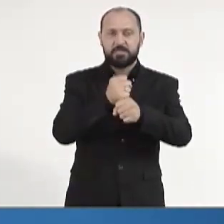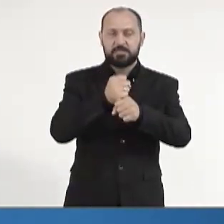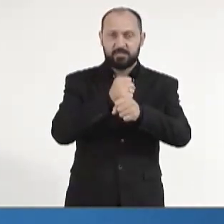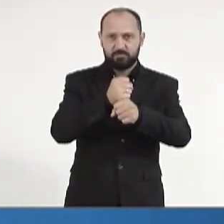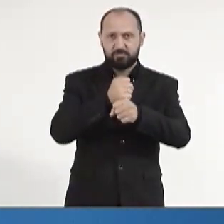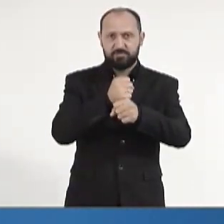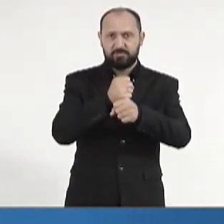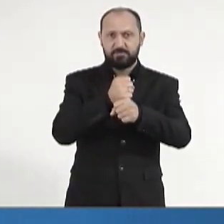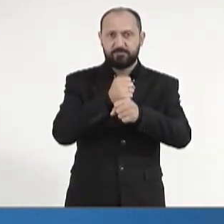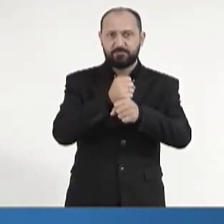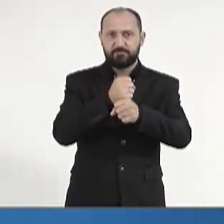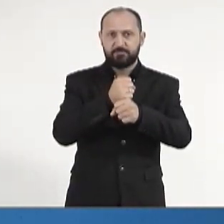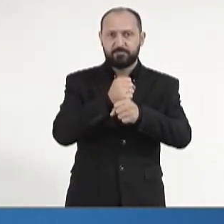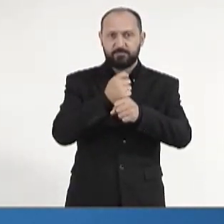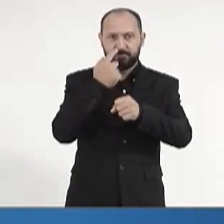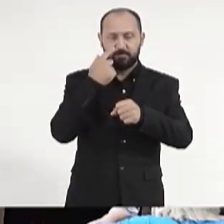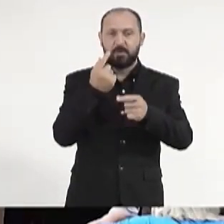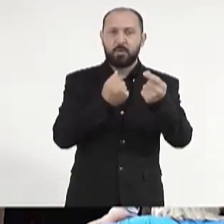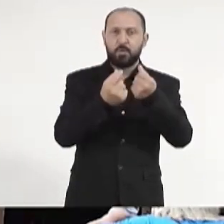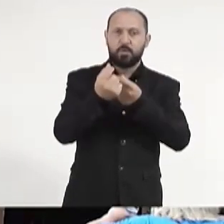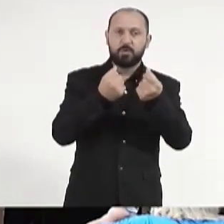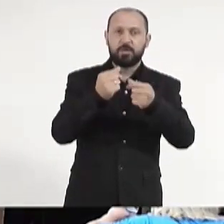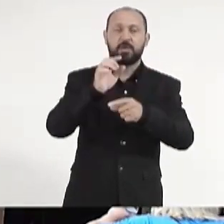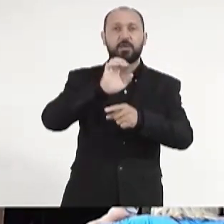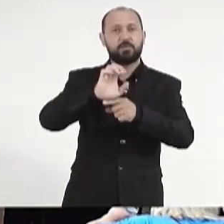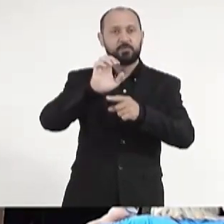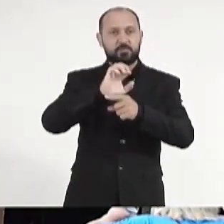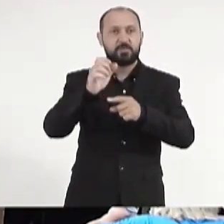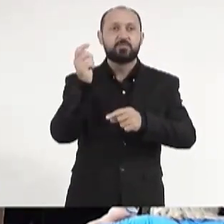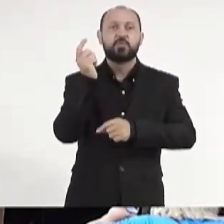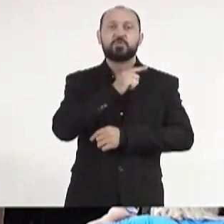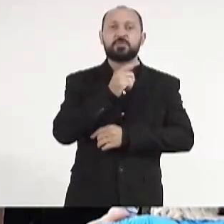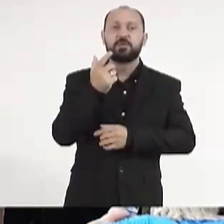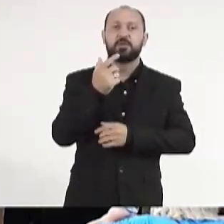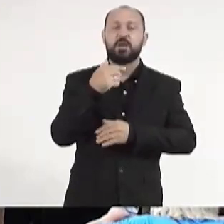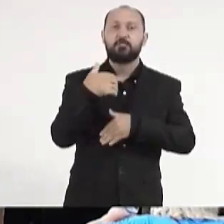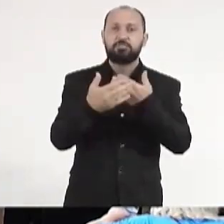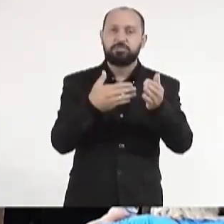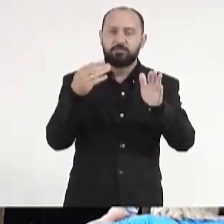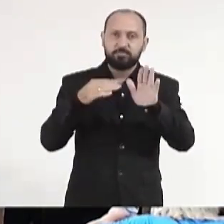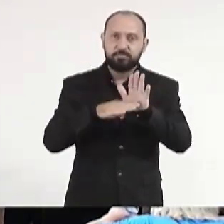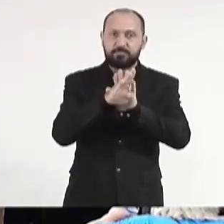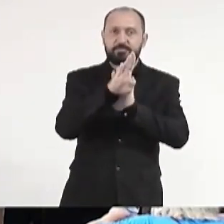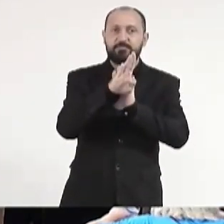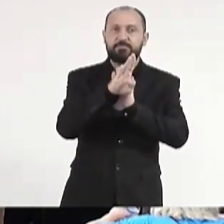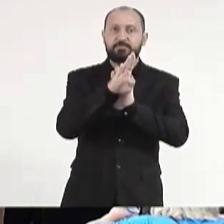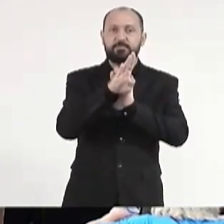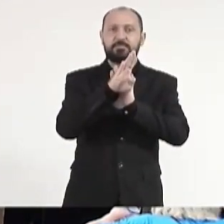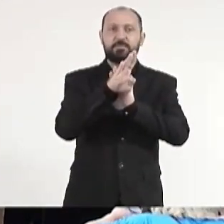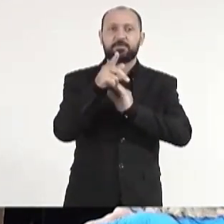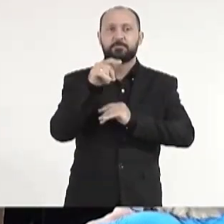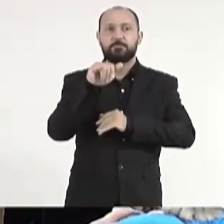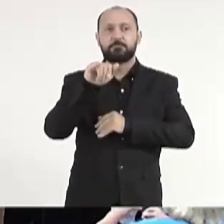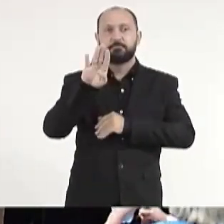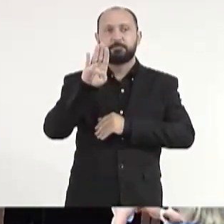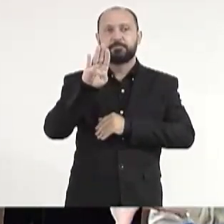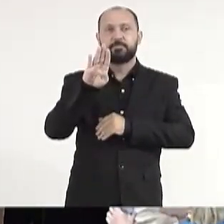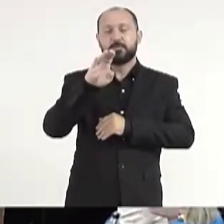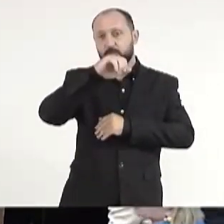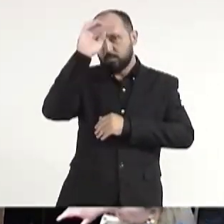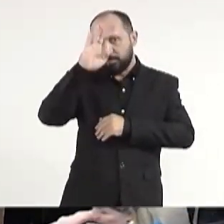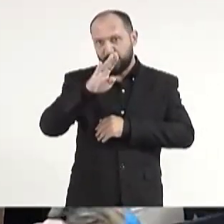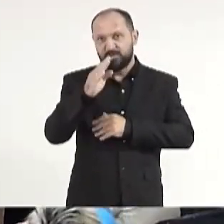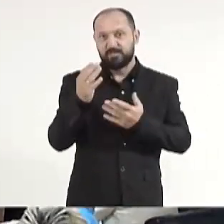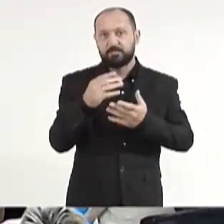anos, 5, 10 anos, pelo movimento econômico que o nosso Estado atinge, crescendo muito mais que o PIB, na média do